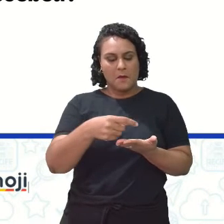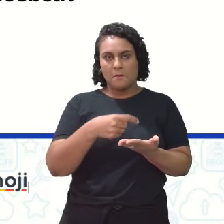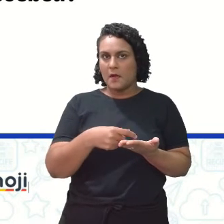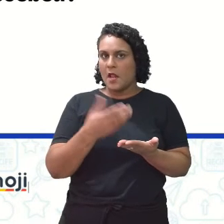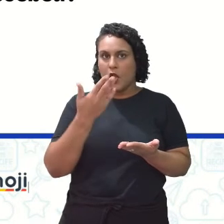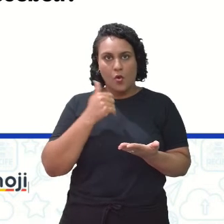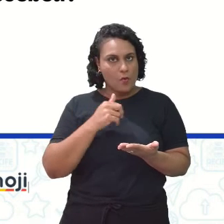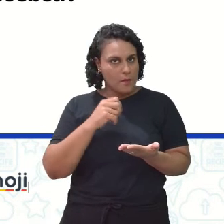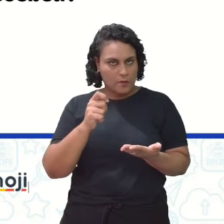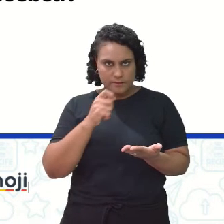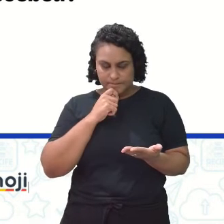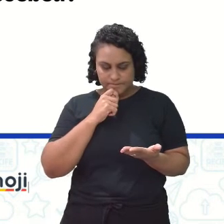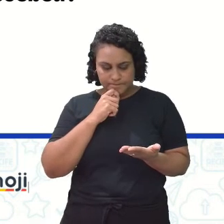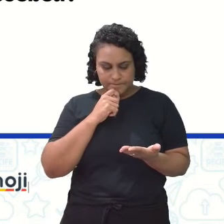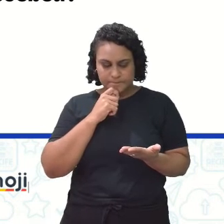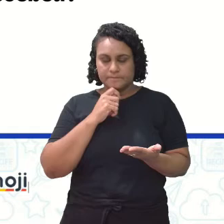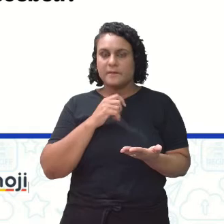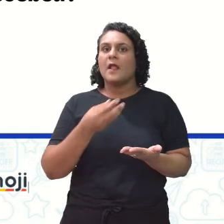comeu,